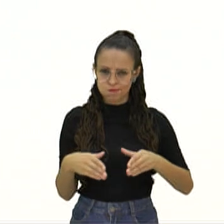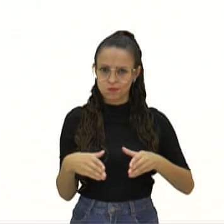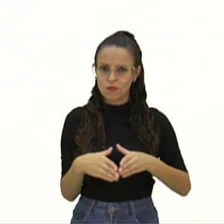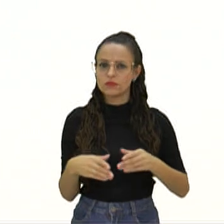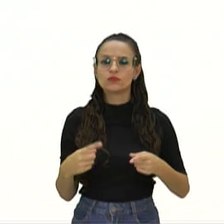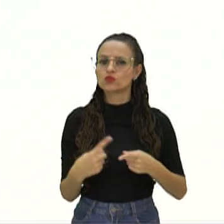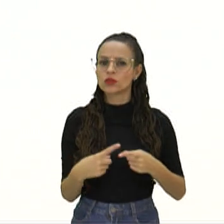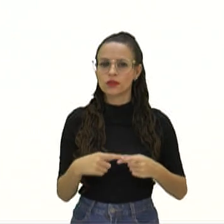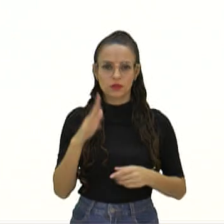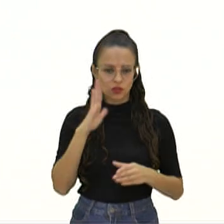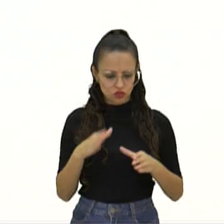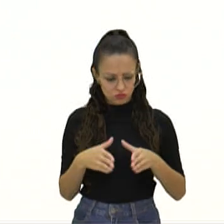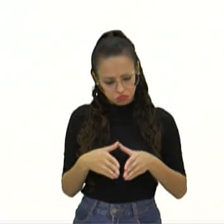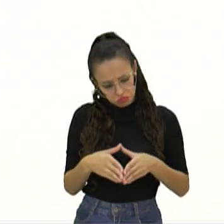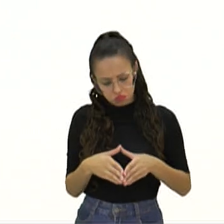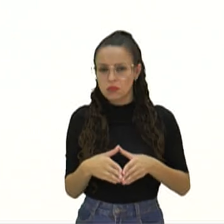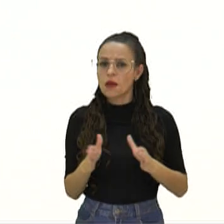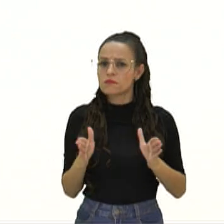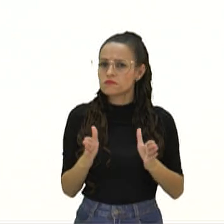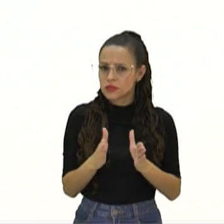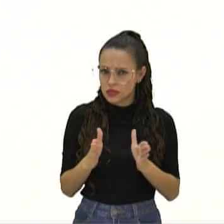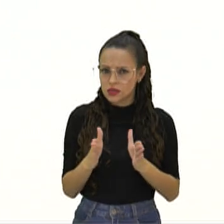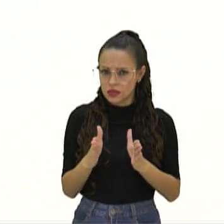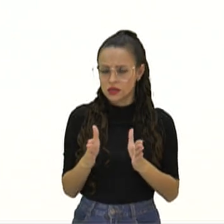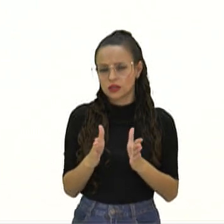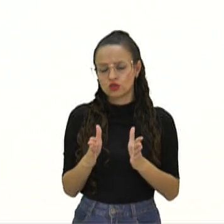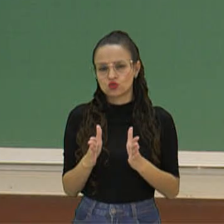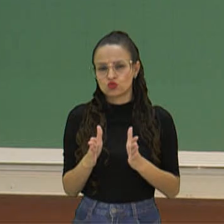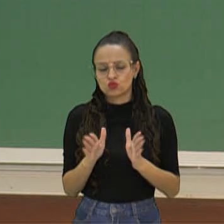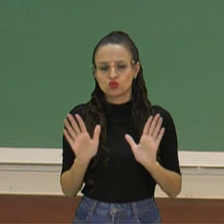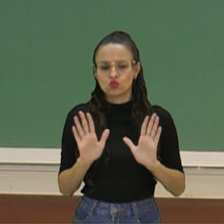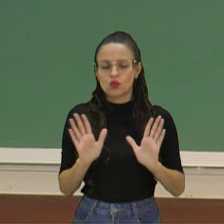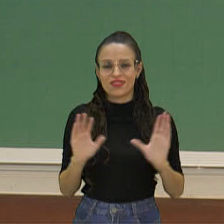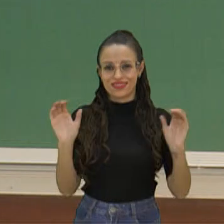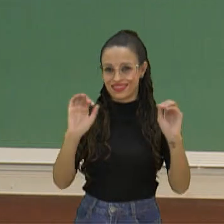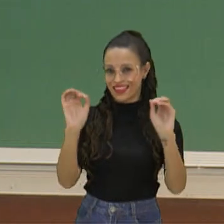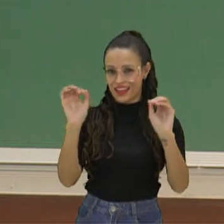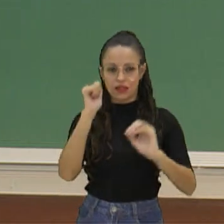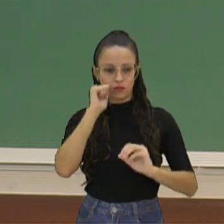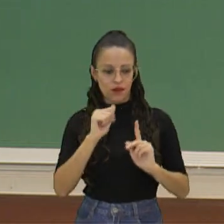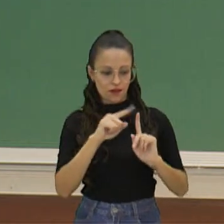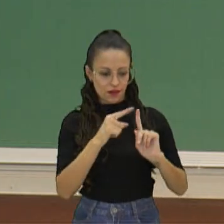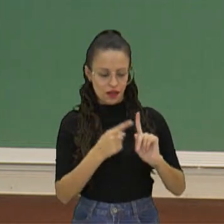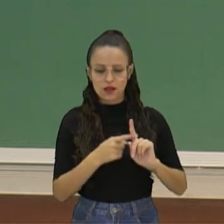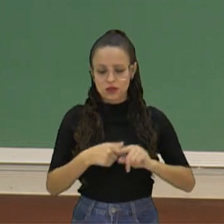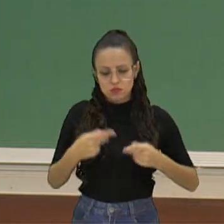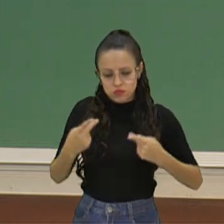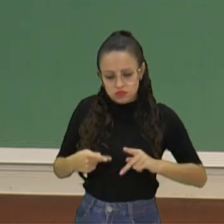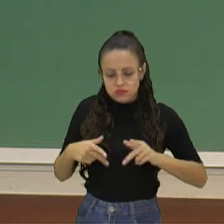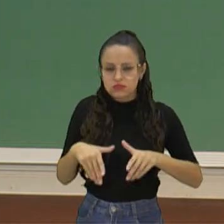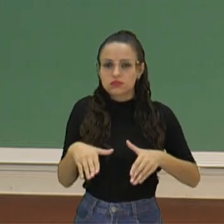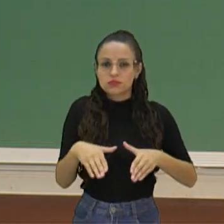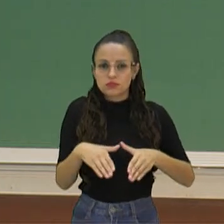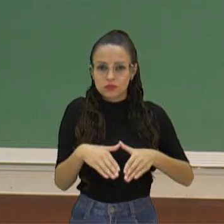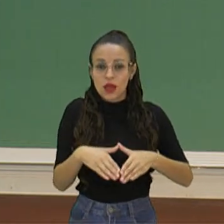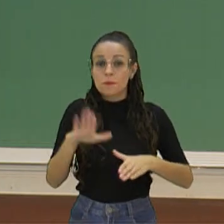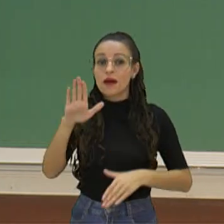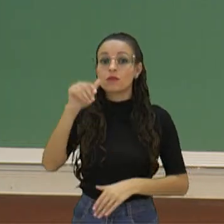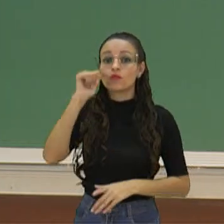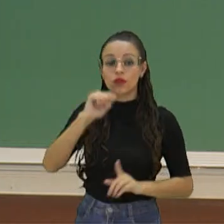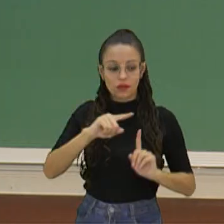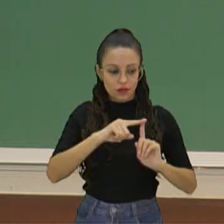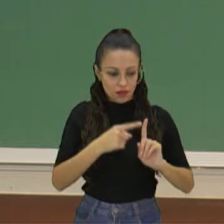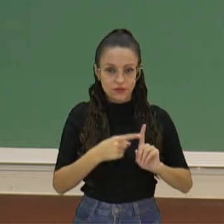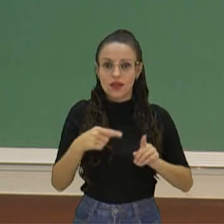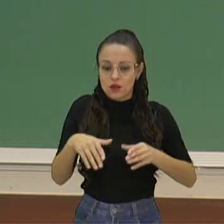imagine, ele é um órgão pequeno, na situação de não grávida. Porém, a mulher engravidou, ele vai assumir um